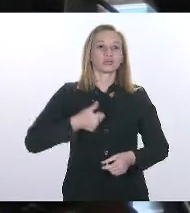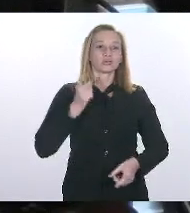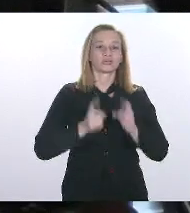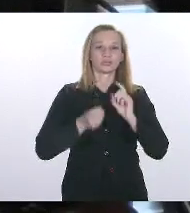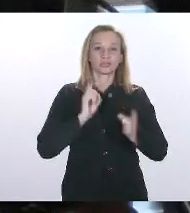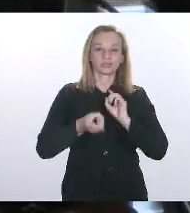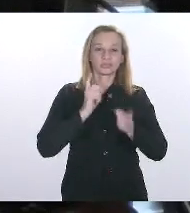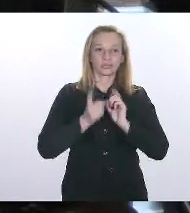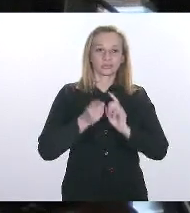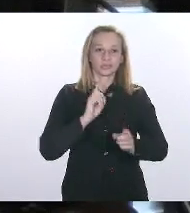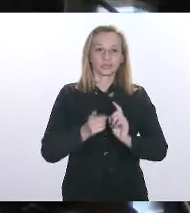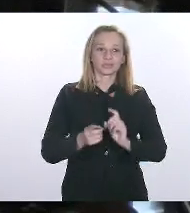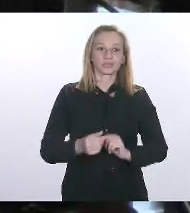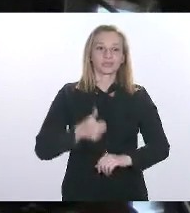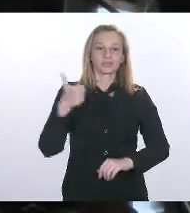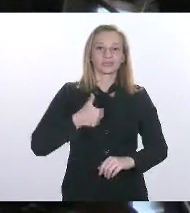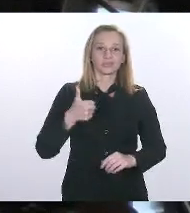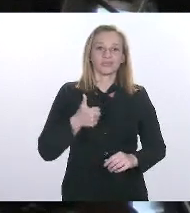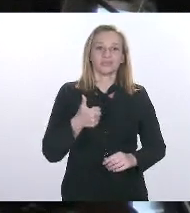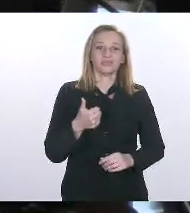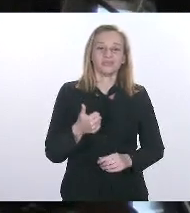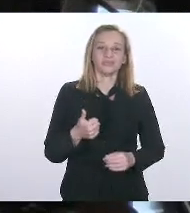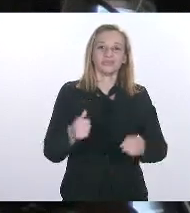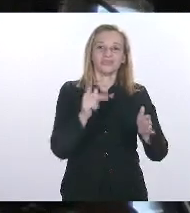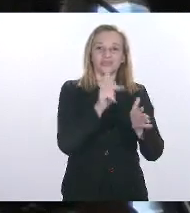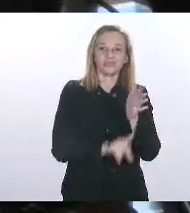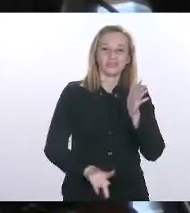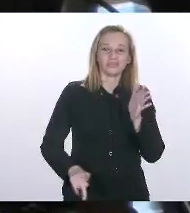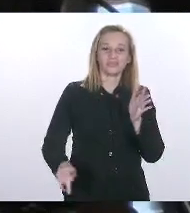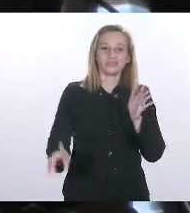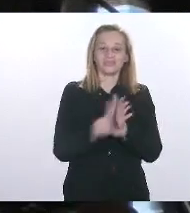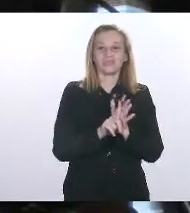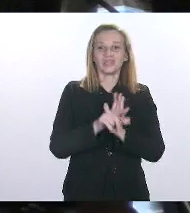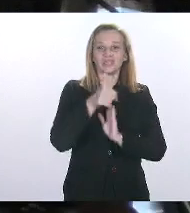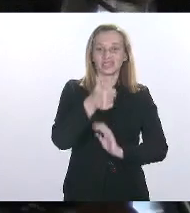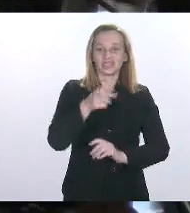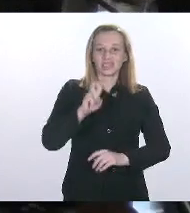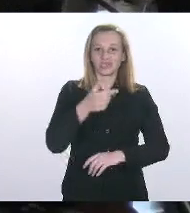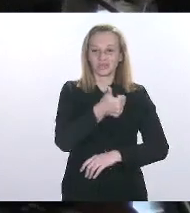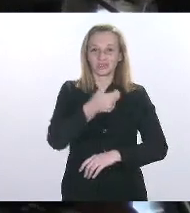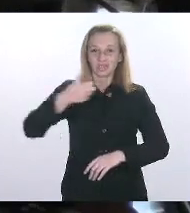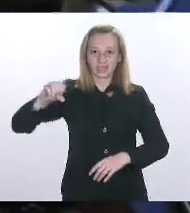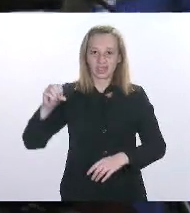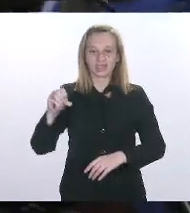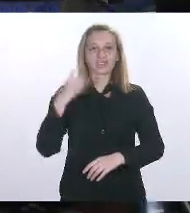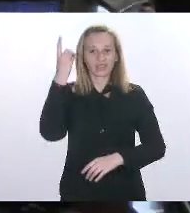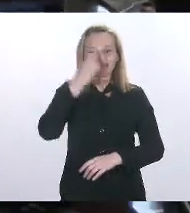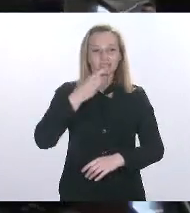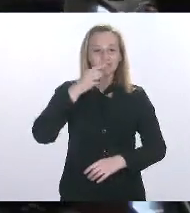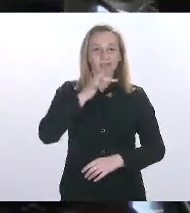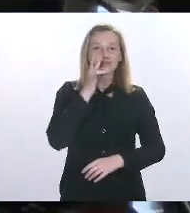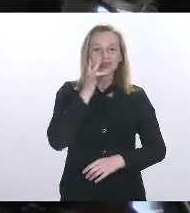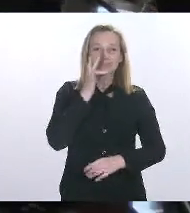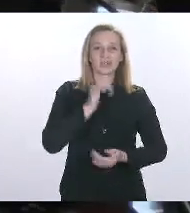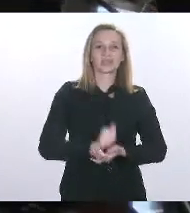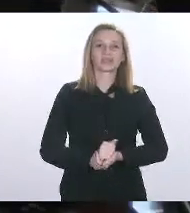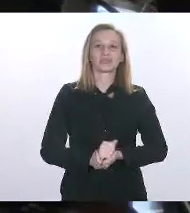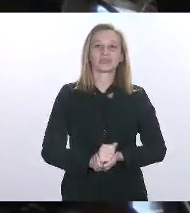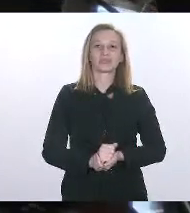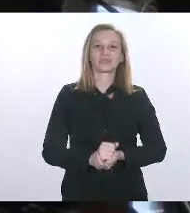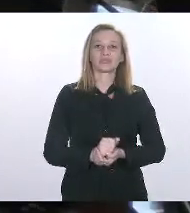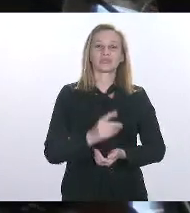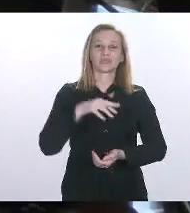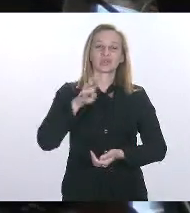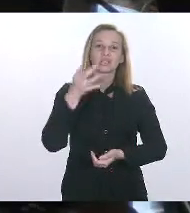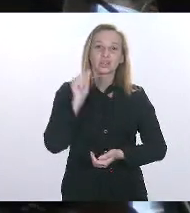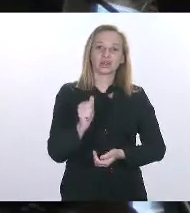discussão, projeto de lei 115/2015, de autoria do deputado Jorge Felipe Neto, que garante a matrícula dos filhos